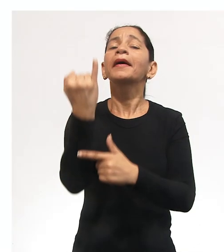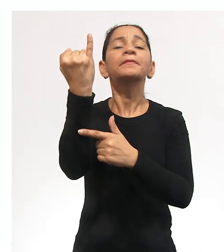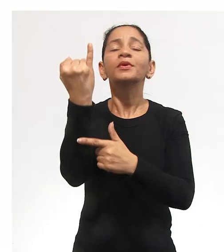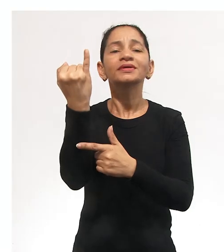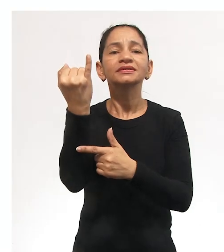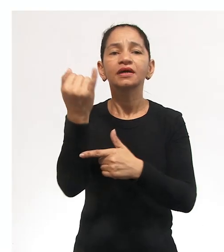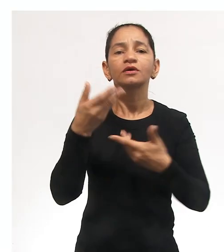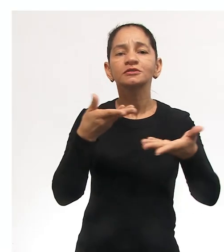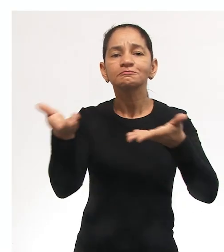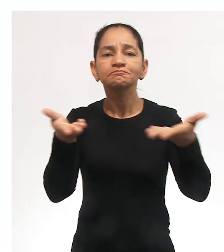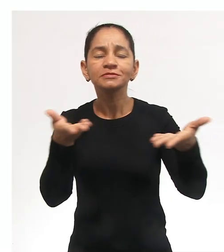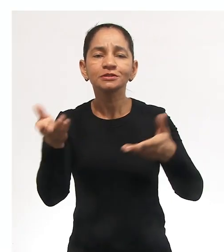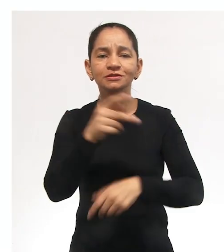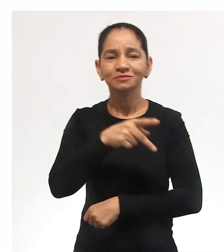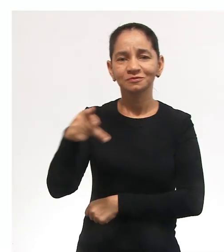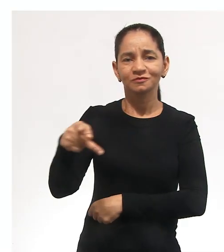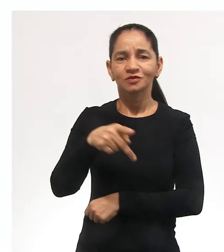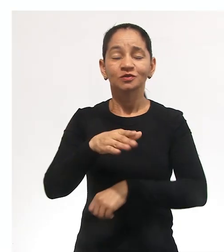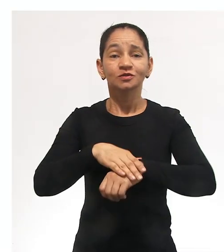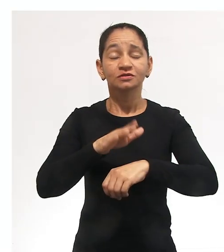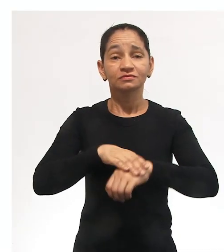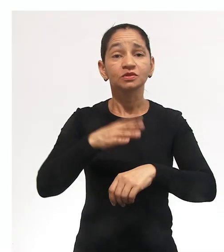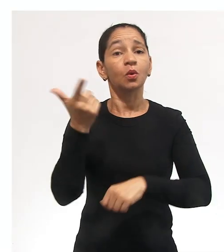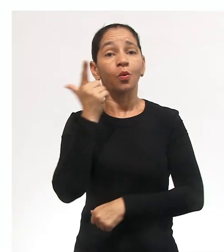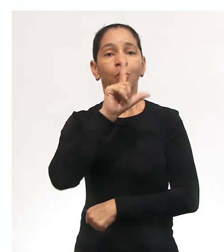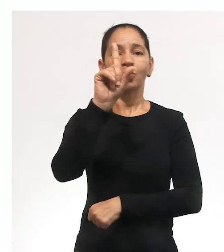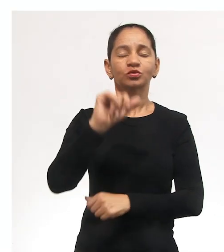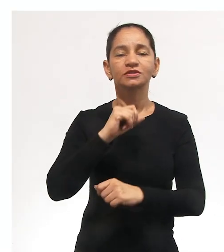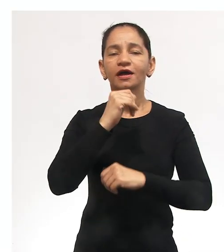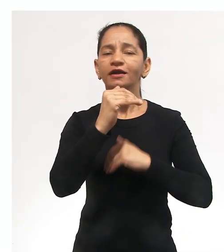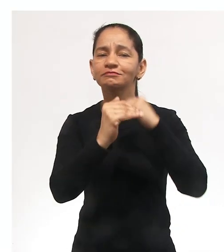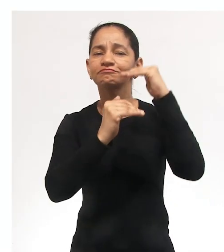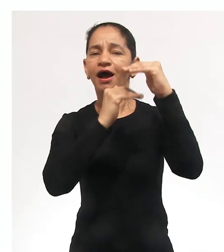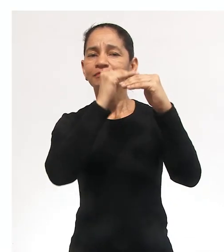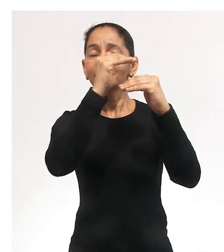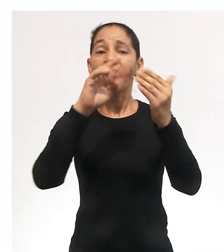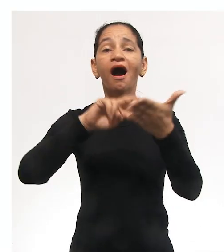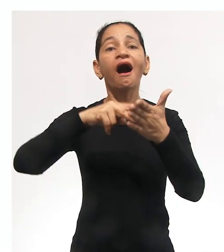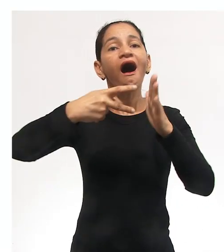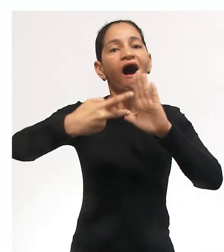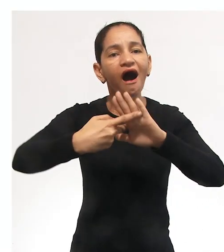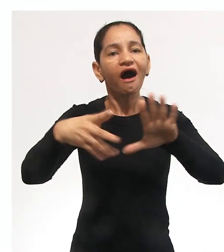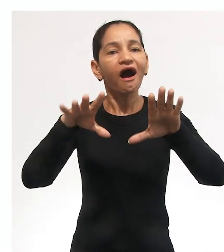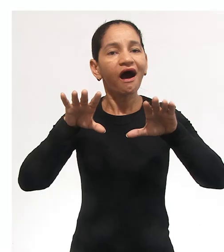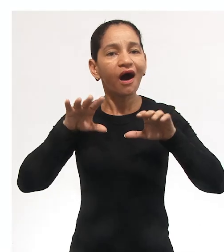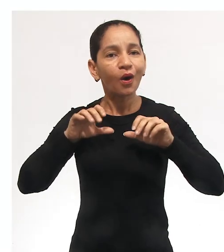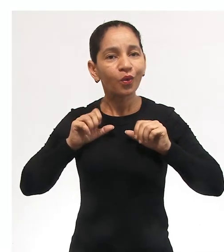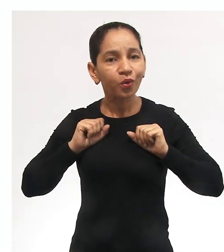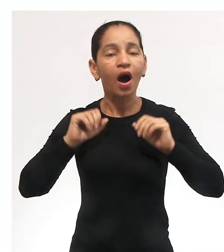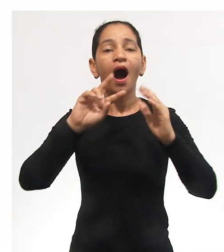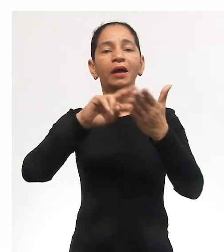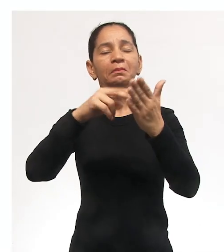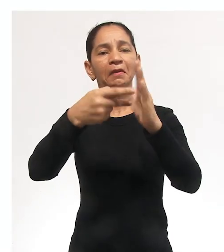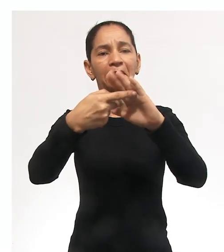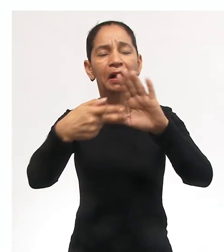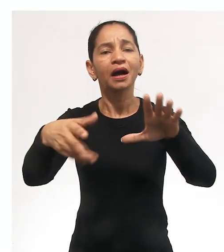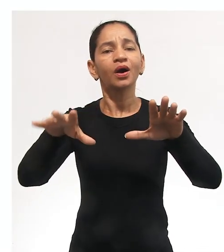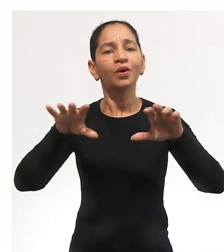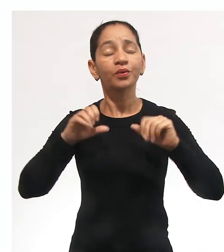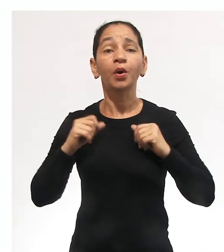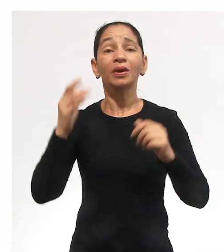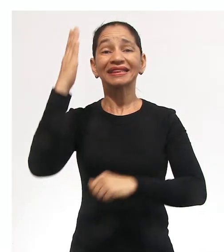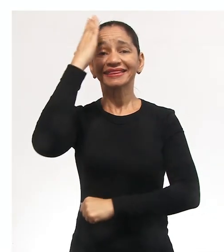da mediação. Ela promove a construção de significados, ela desenvolve habilidades